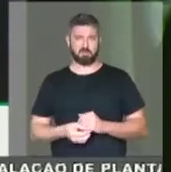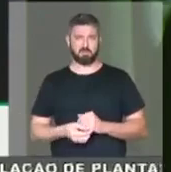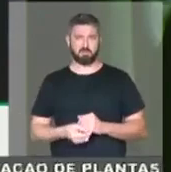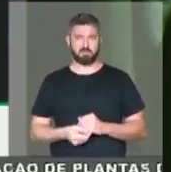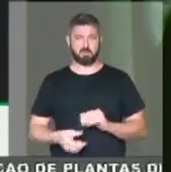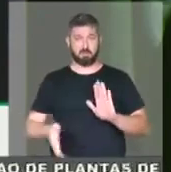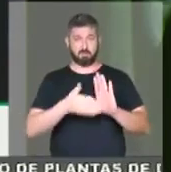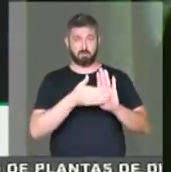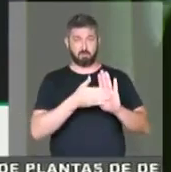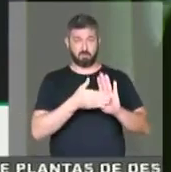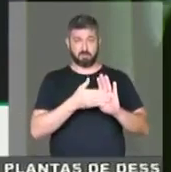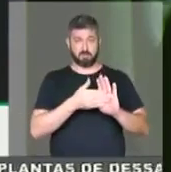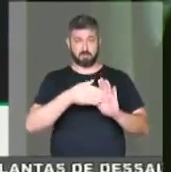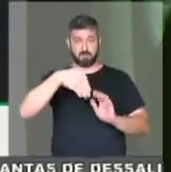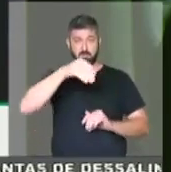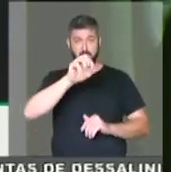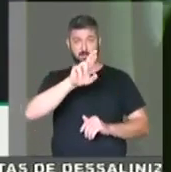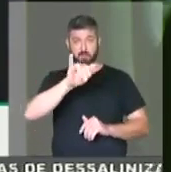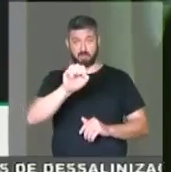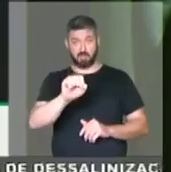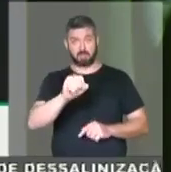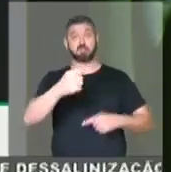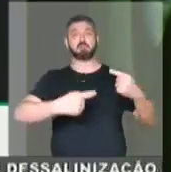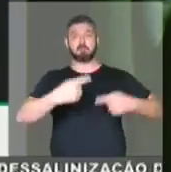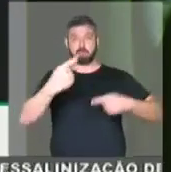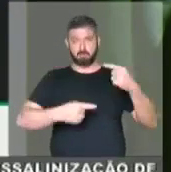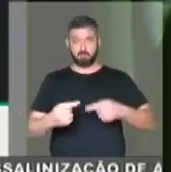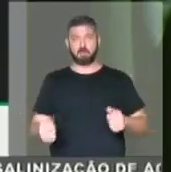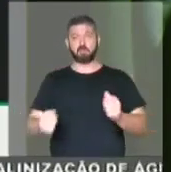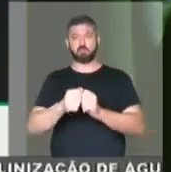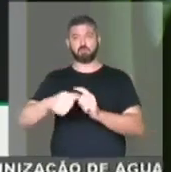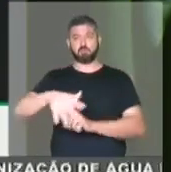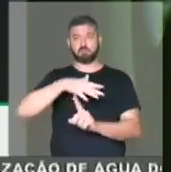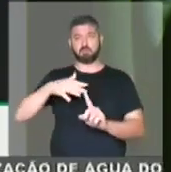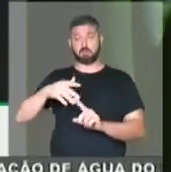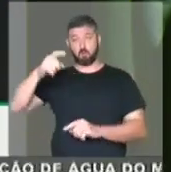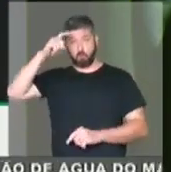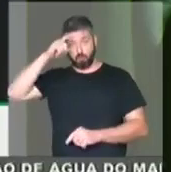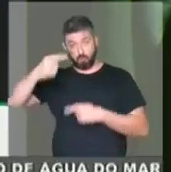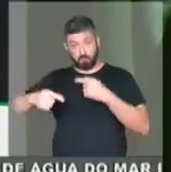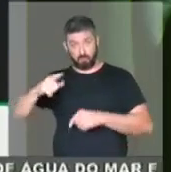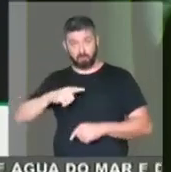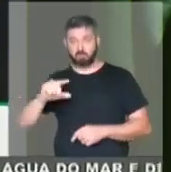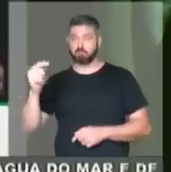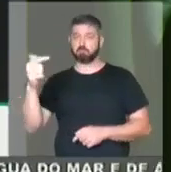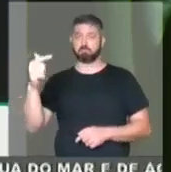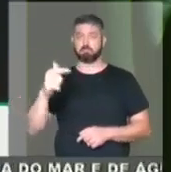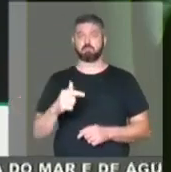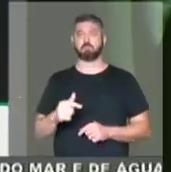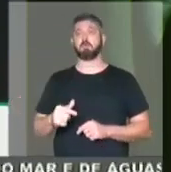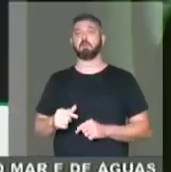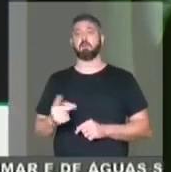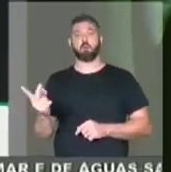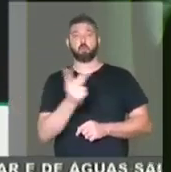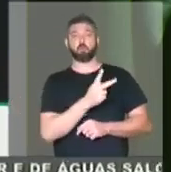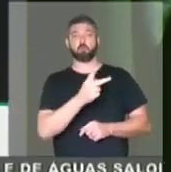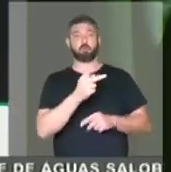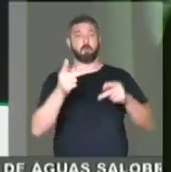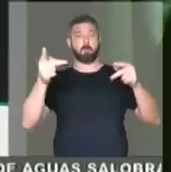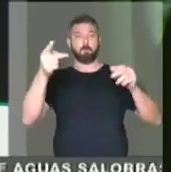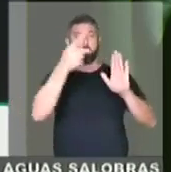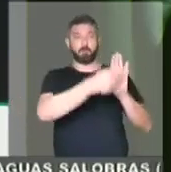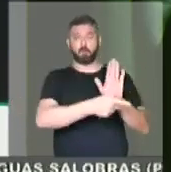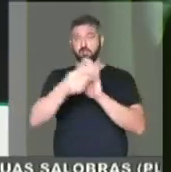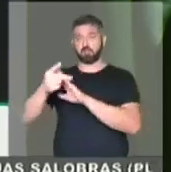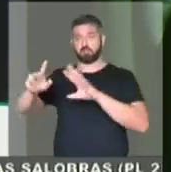O pacote do ministro Alexandre Moraes foi debatido com o conjunto da sociedade, o ministro Sérgio Moro não foi. O que foi aproveitado nos dois projetos foi